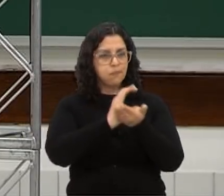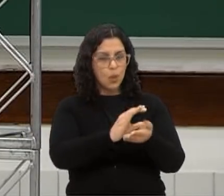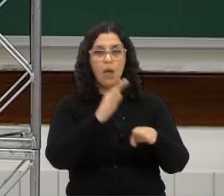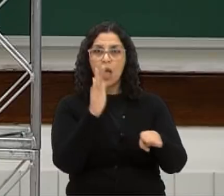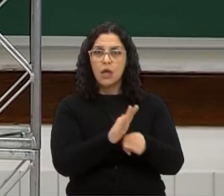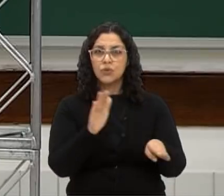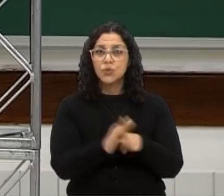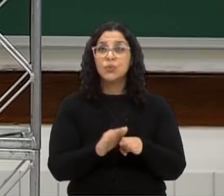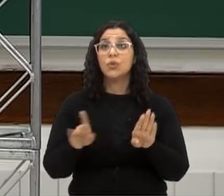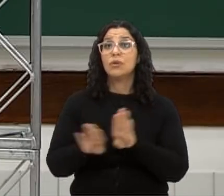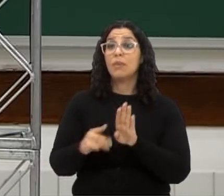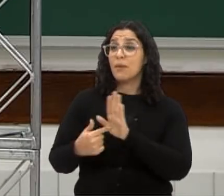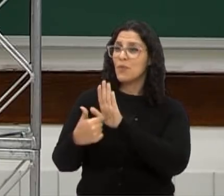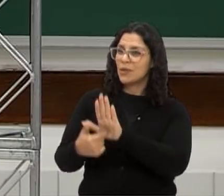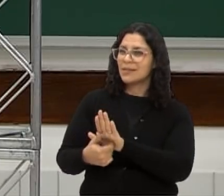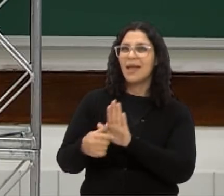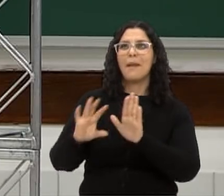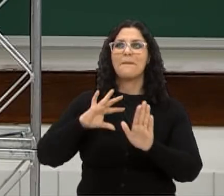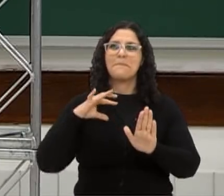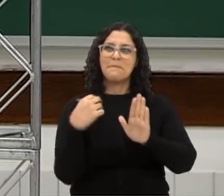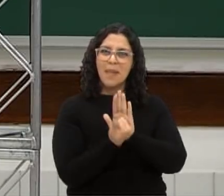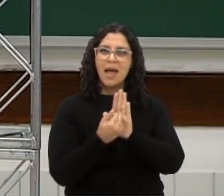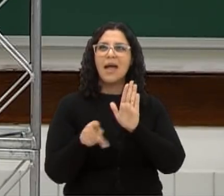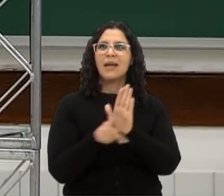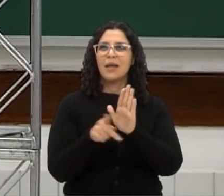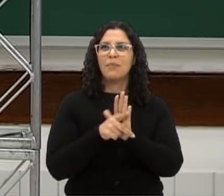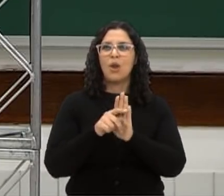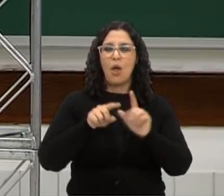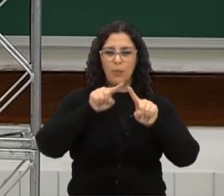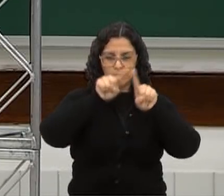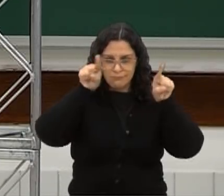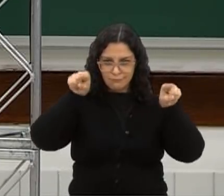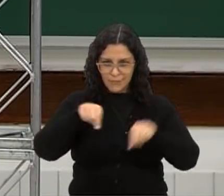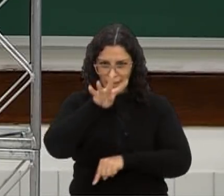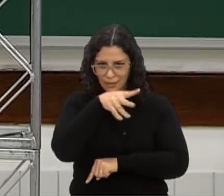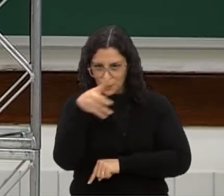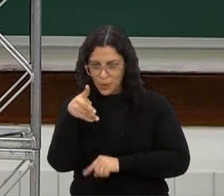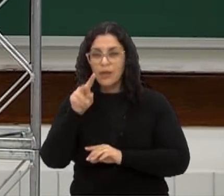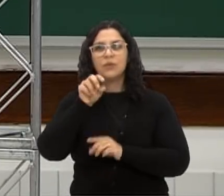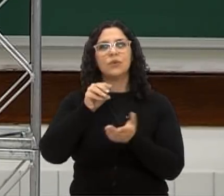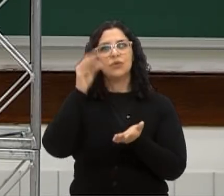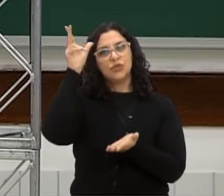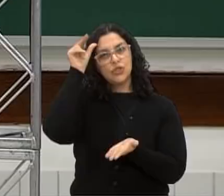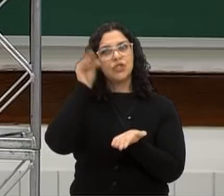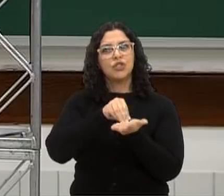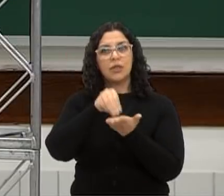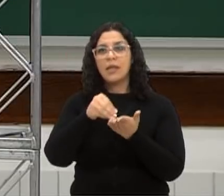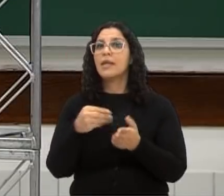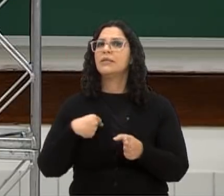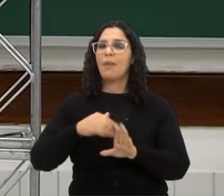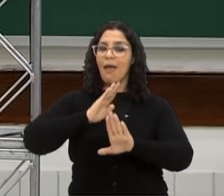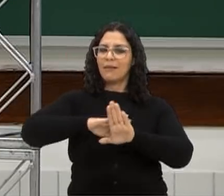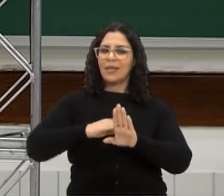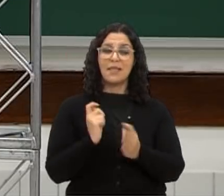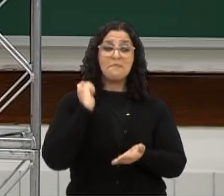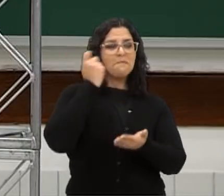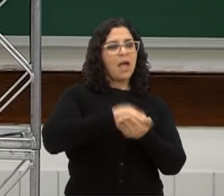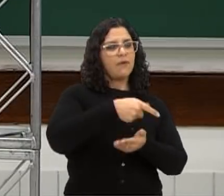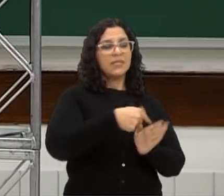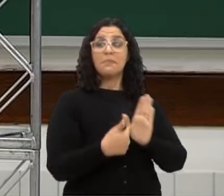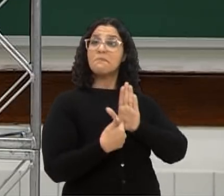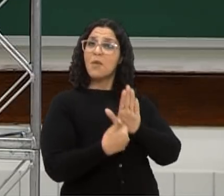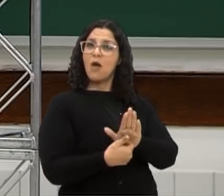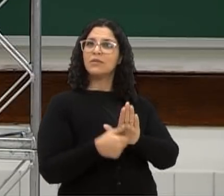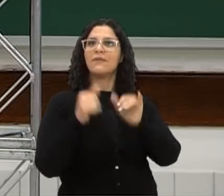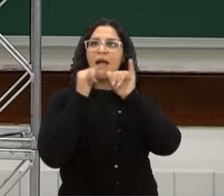fazer propaganda de algumas marcas de xadrez, né, algum tipo de tabuleiro. Sempre existem as marcas por trás que pagam para o profissional